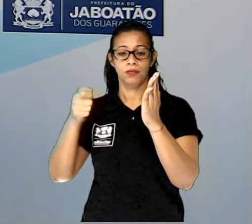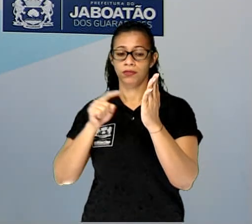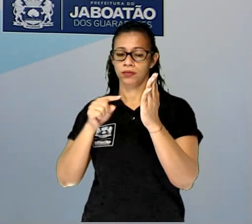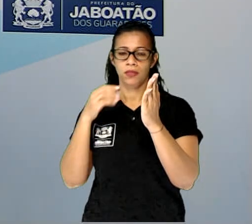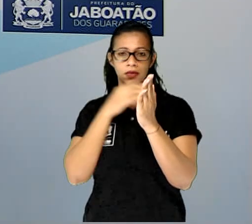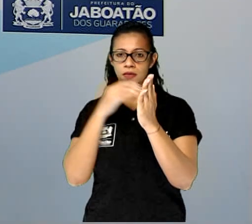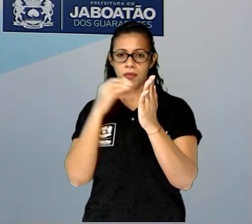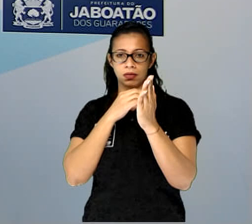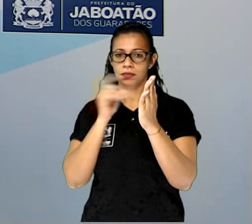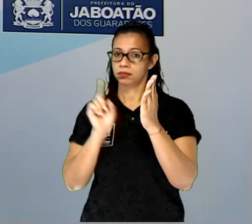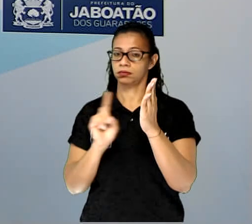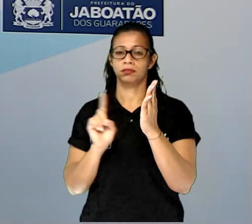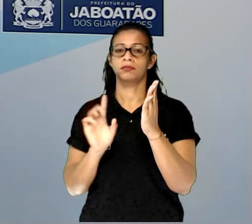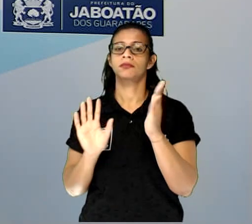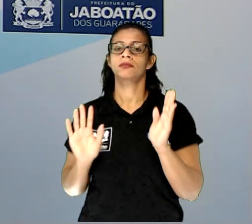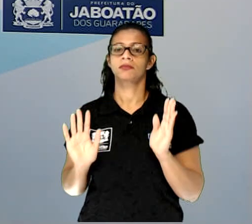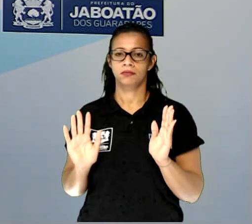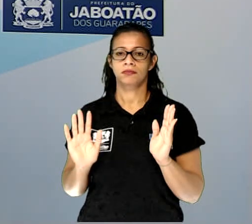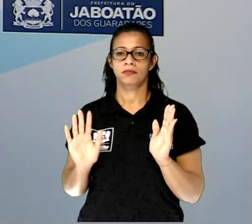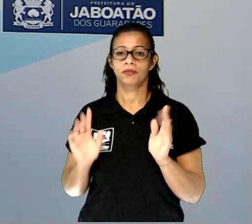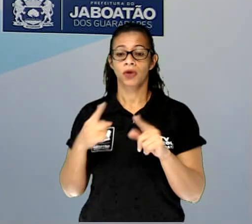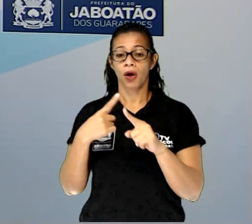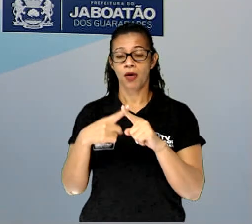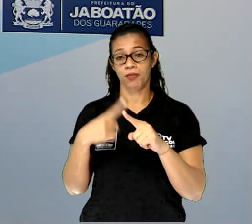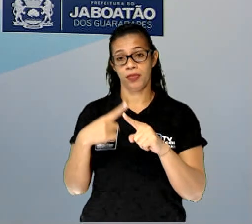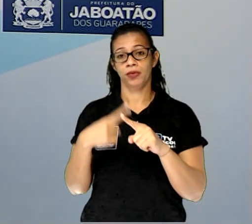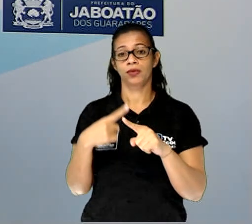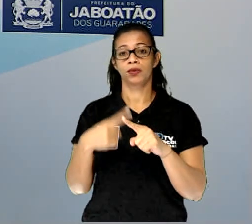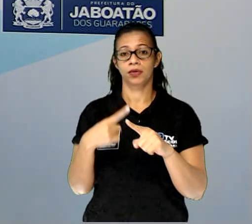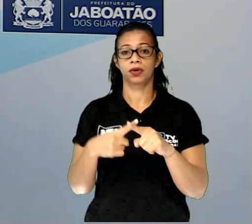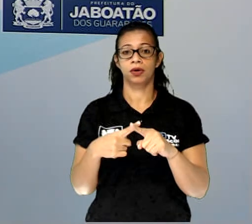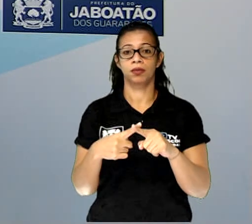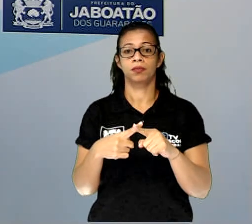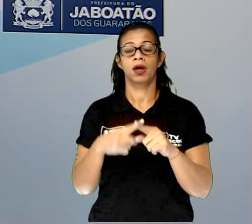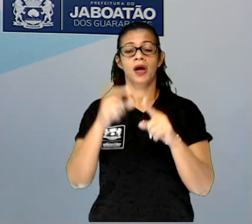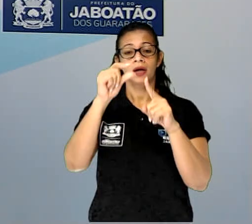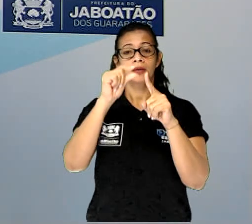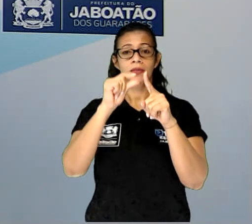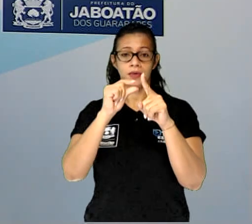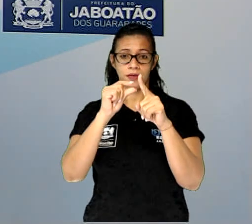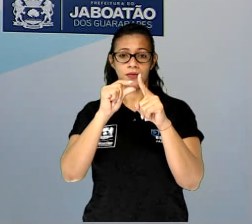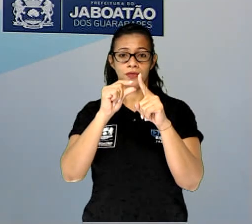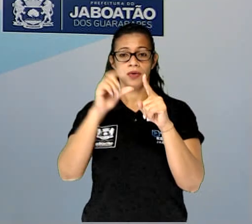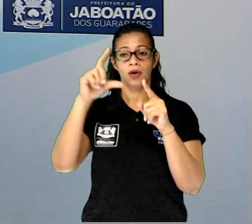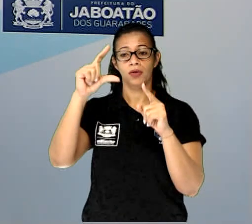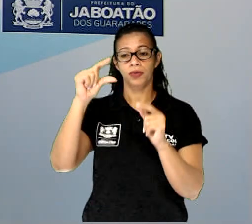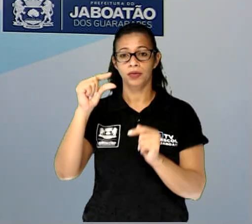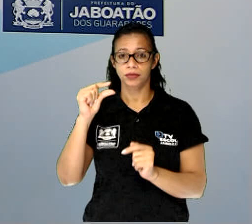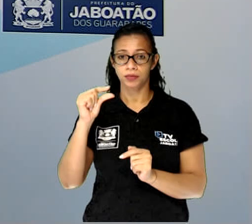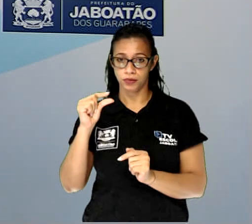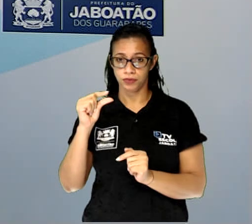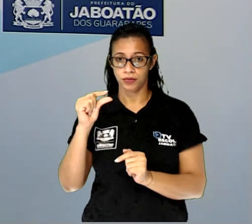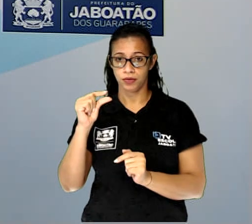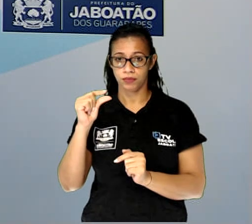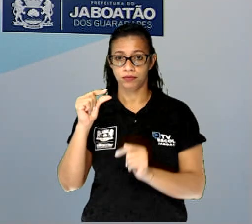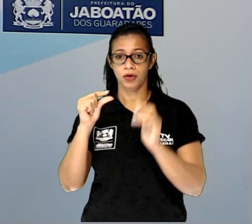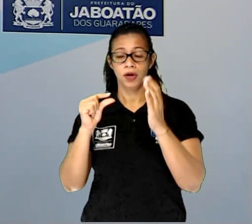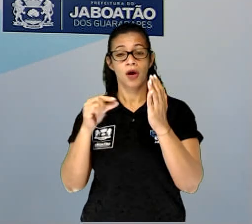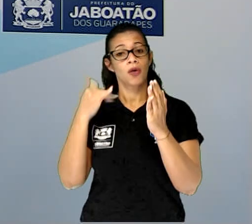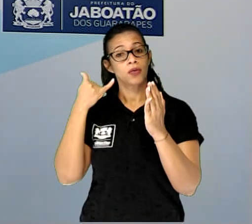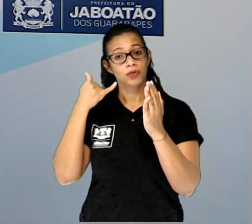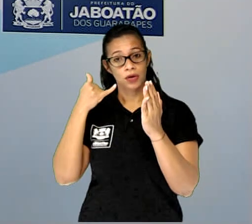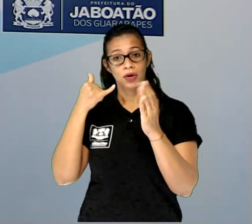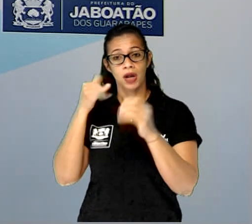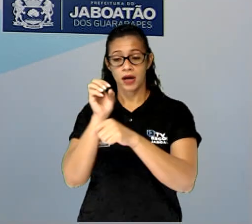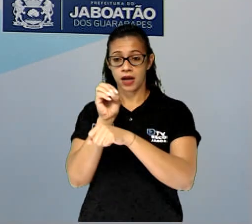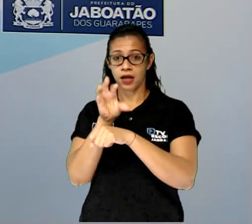aumentou a área iluminada, mas a temperatura gerada diminuiu. Se você aproximar o celular, deixar ele